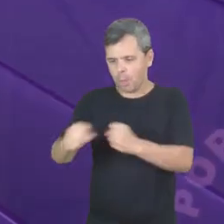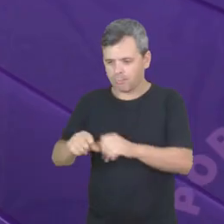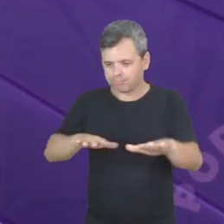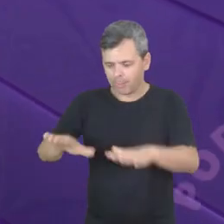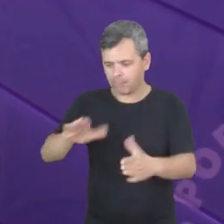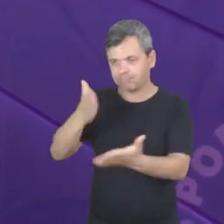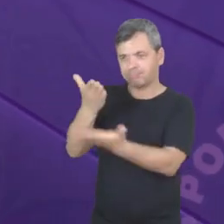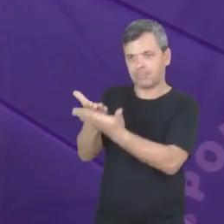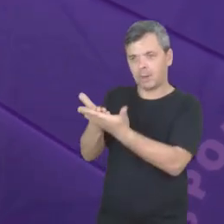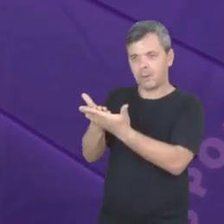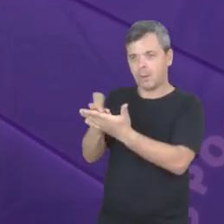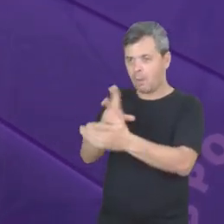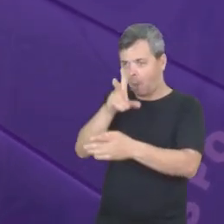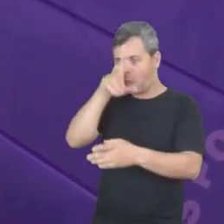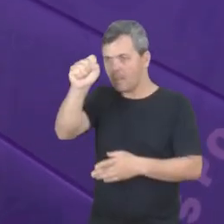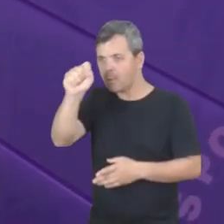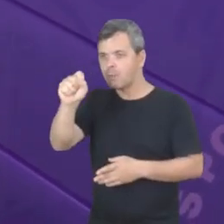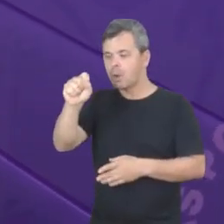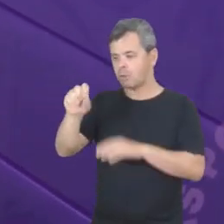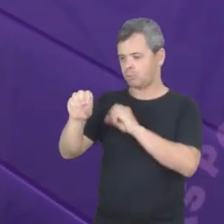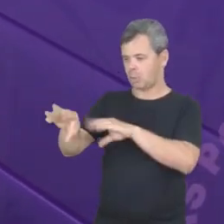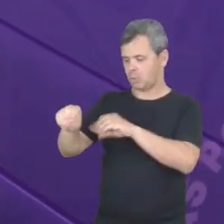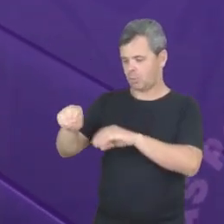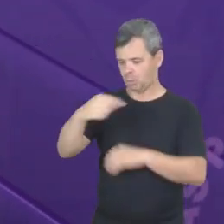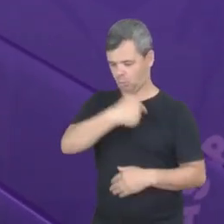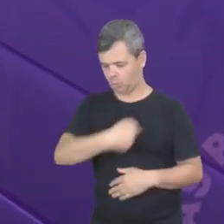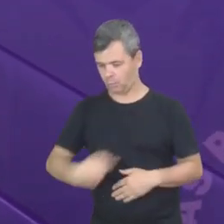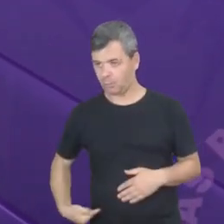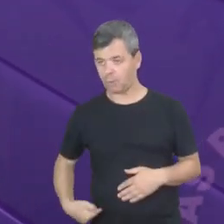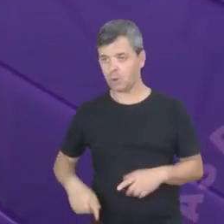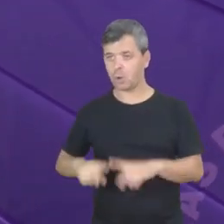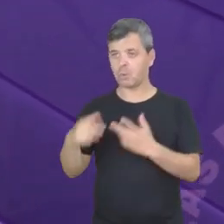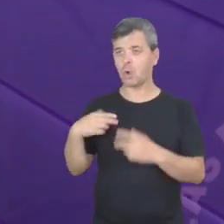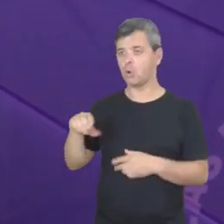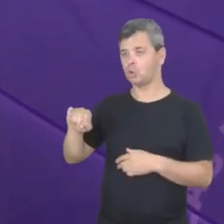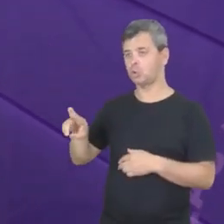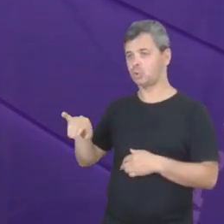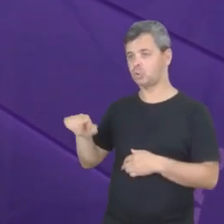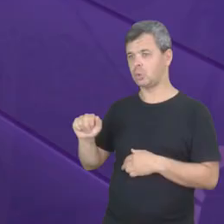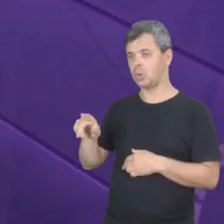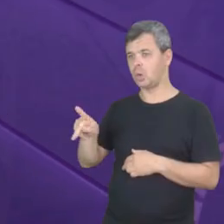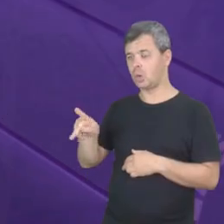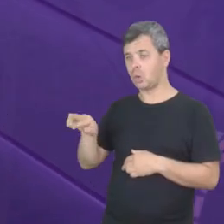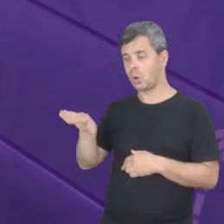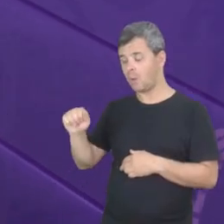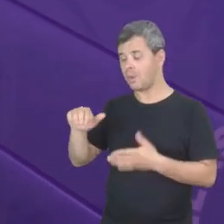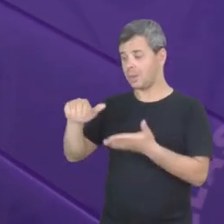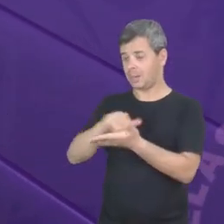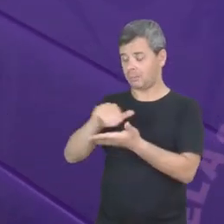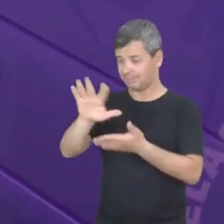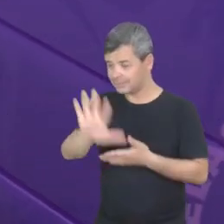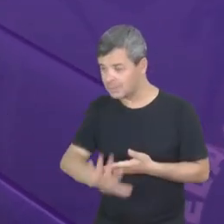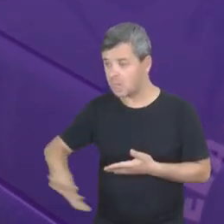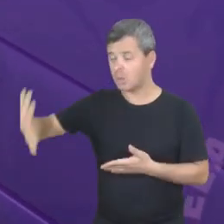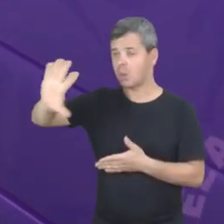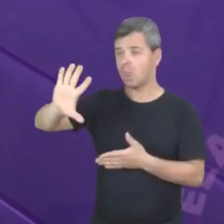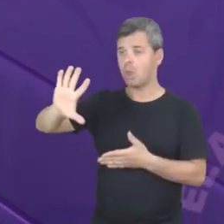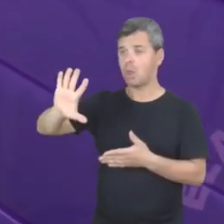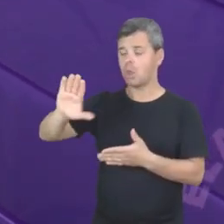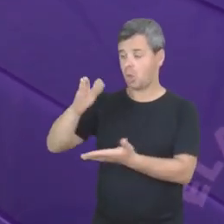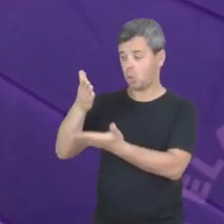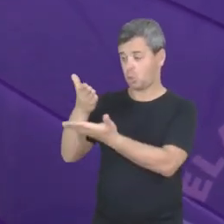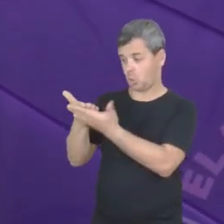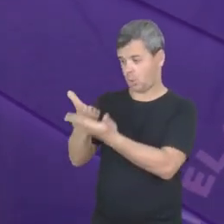Movimento Estudantil para Fortalecimento da Educação Pública, com Júlia Kopf. Júlia é secretária-geral da União Nacional